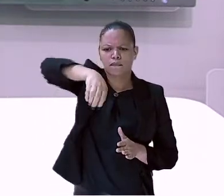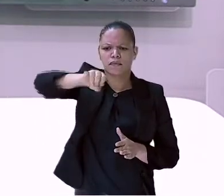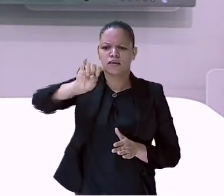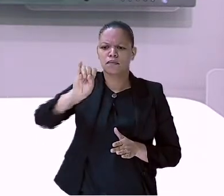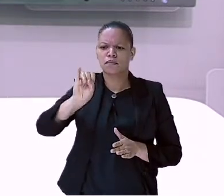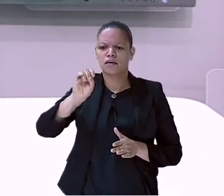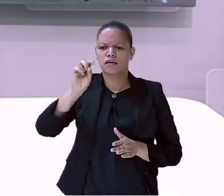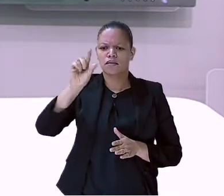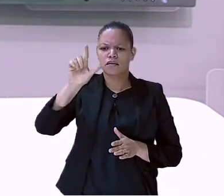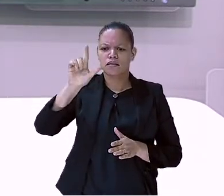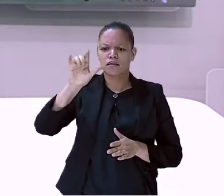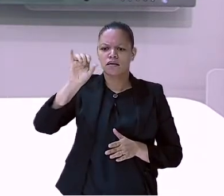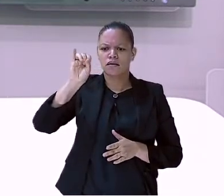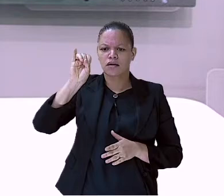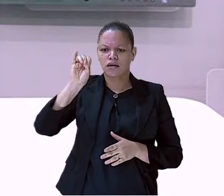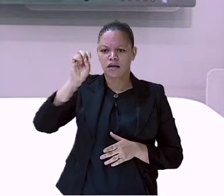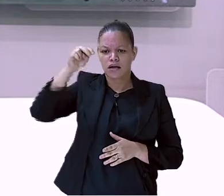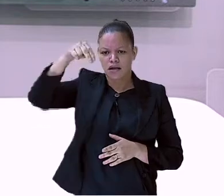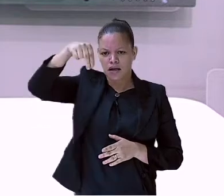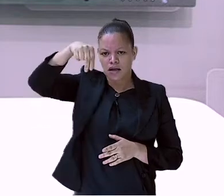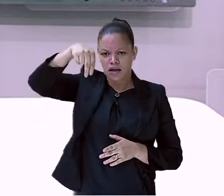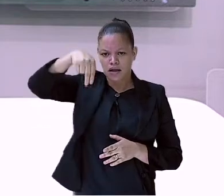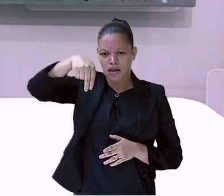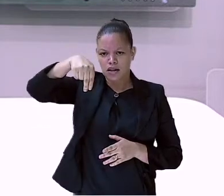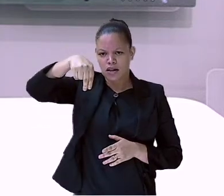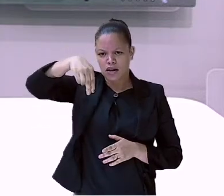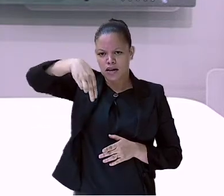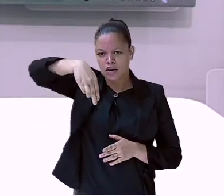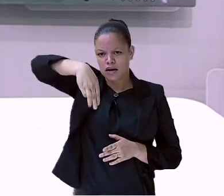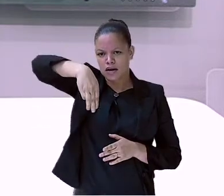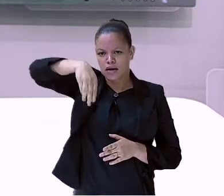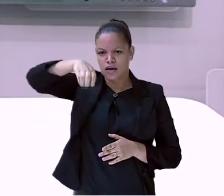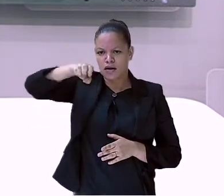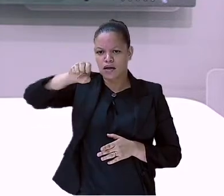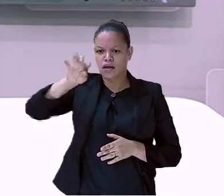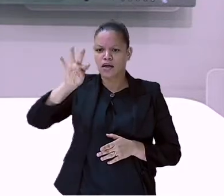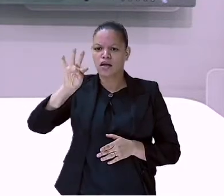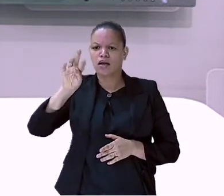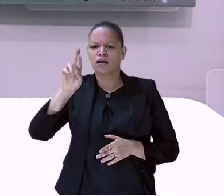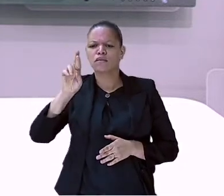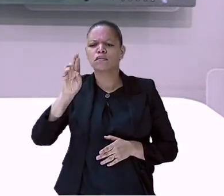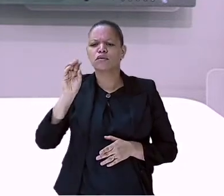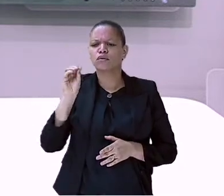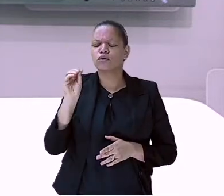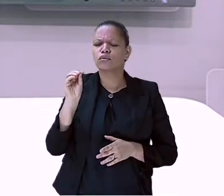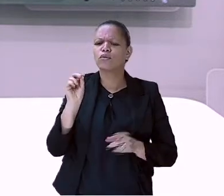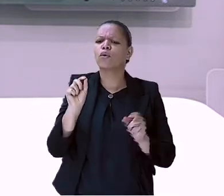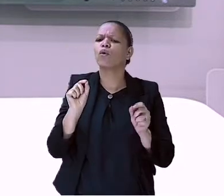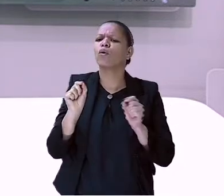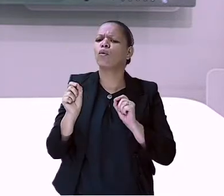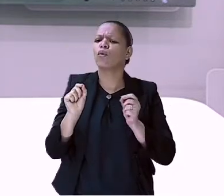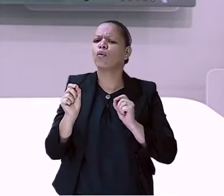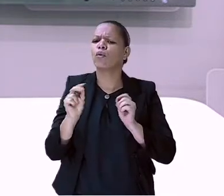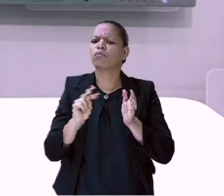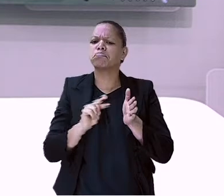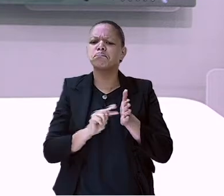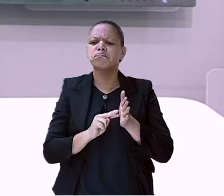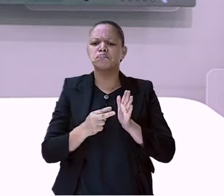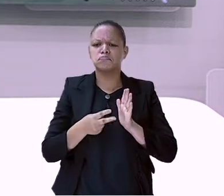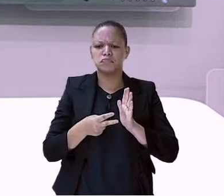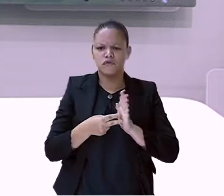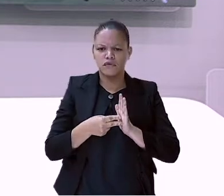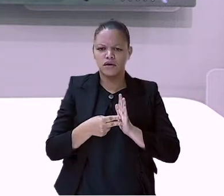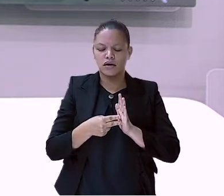Milímetro, gente, se você observar, na sua régua, você tem ali um tanto de risquinhos. Olha, aqui